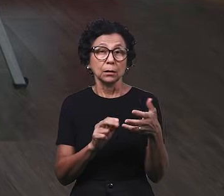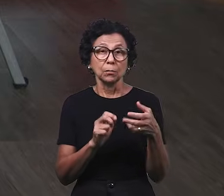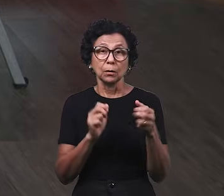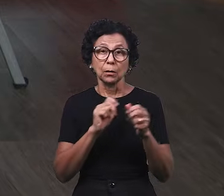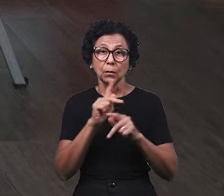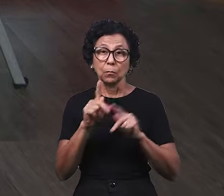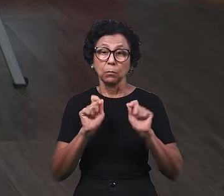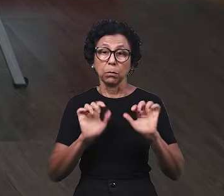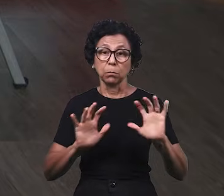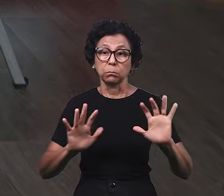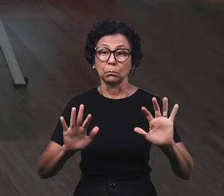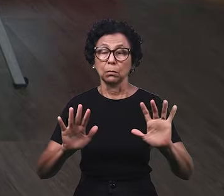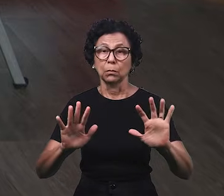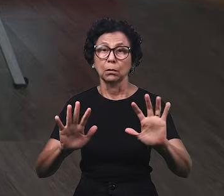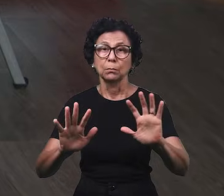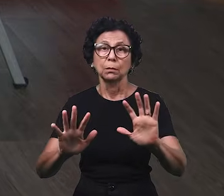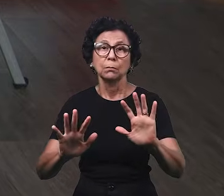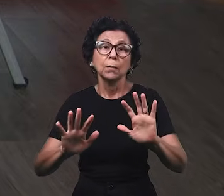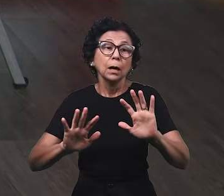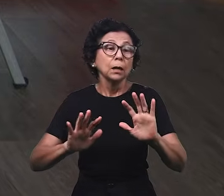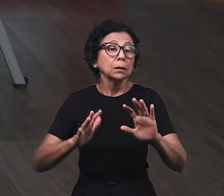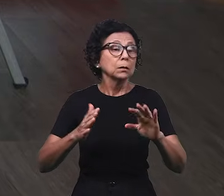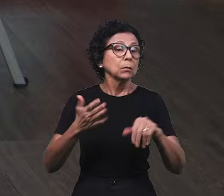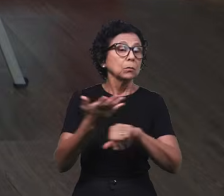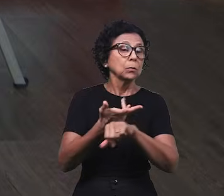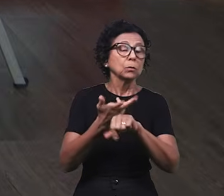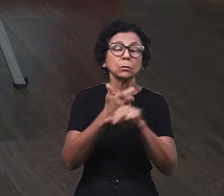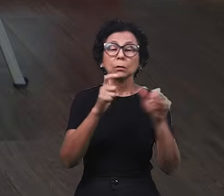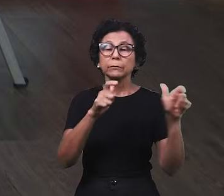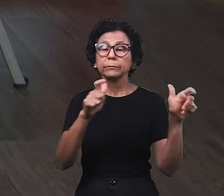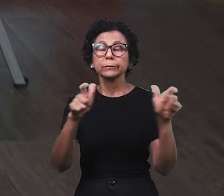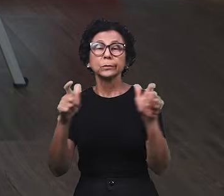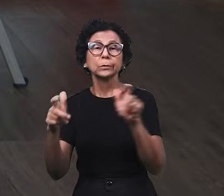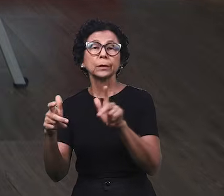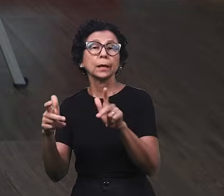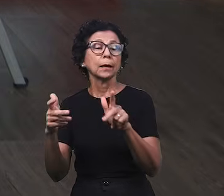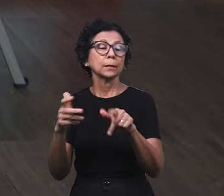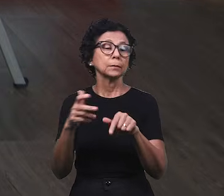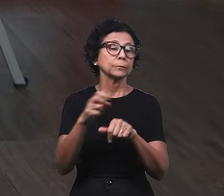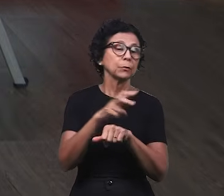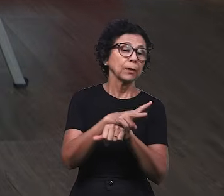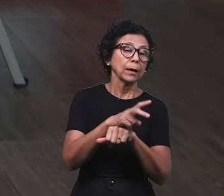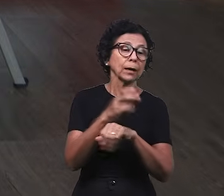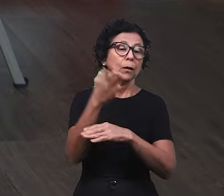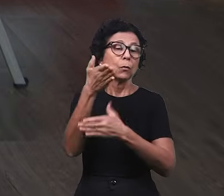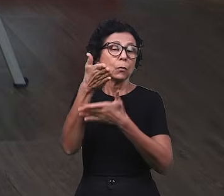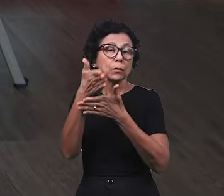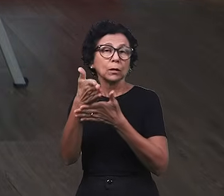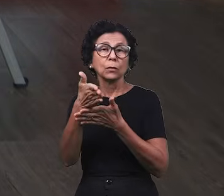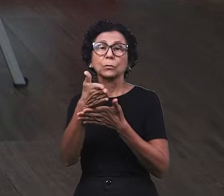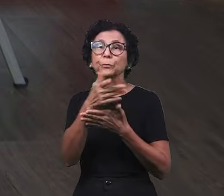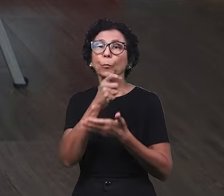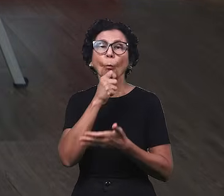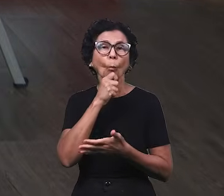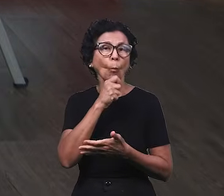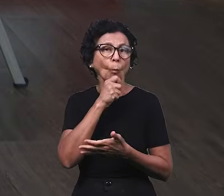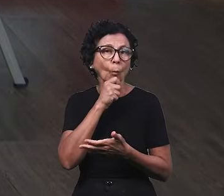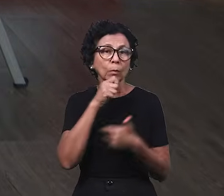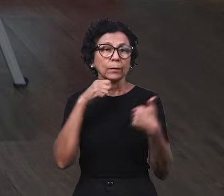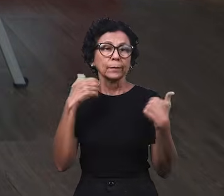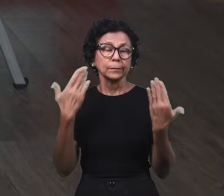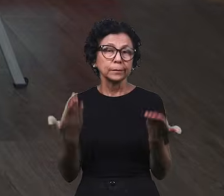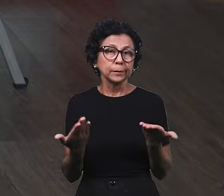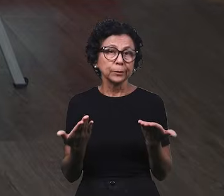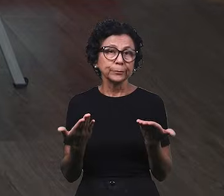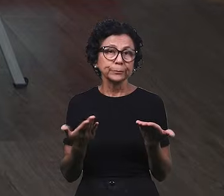aí provavelmente uma família abriu a parte de baixo da casa, né, que era ali as manjedouras,